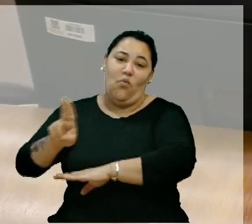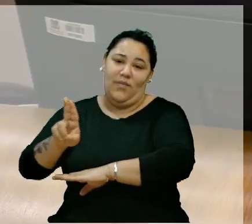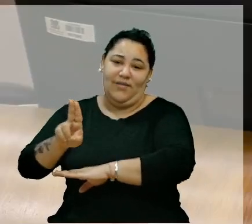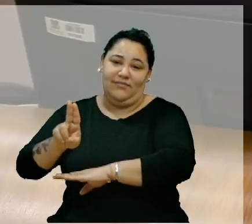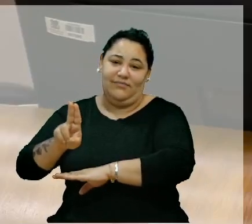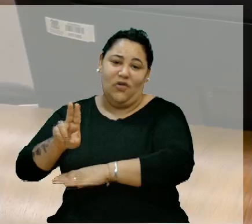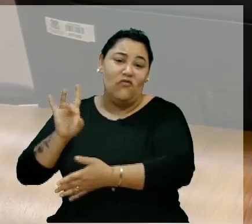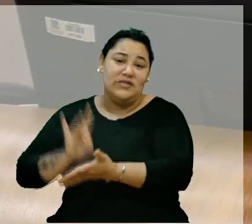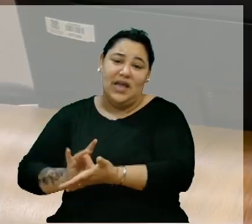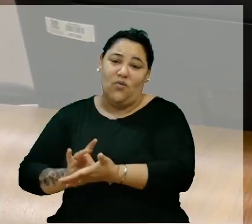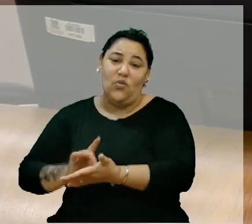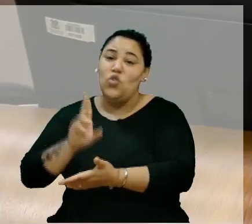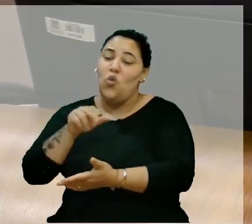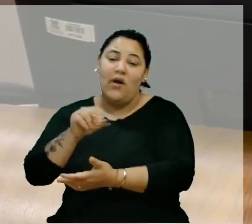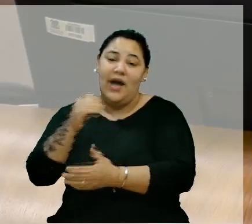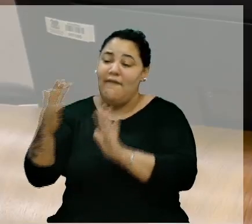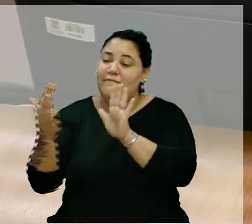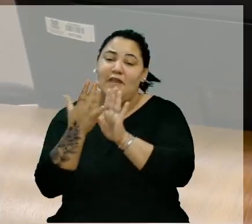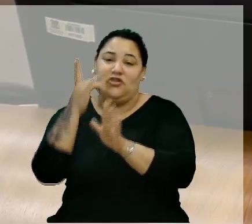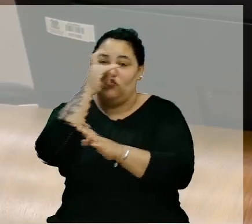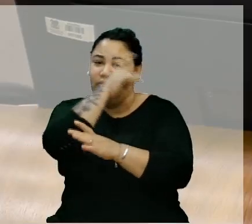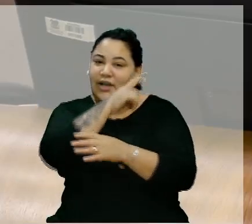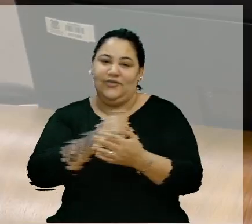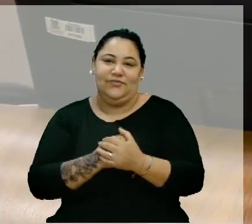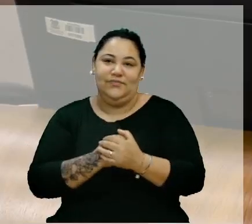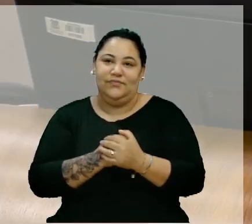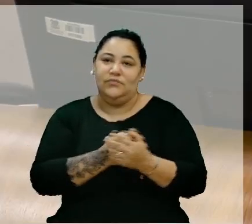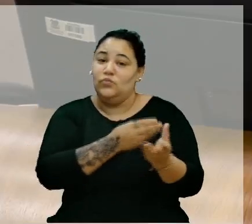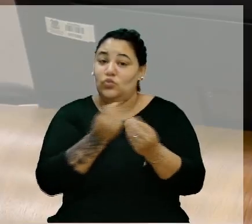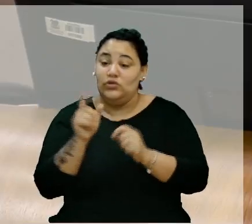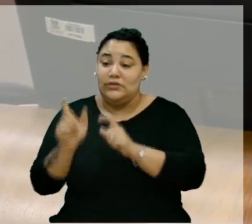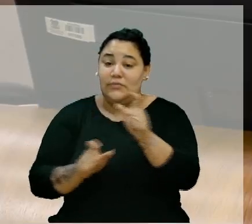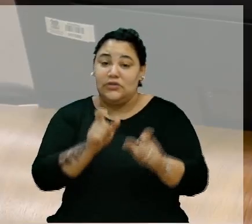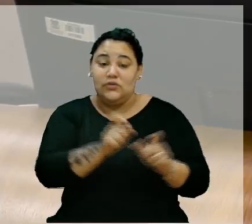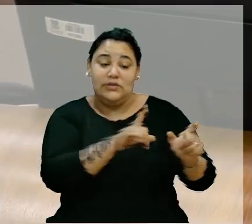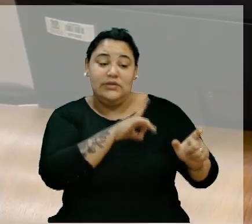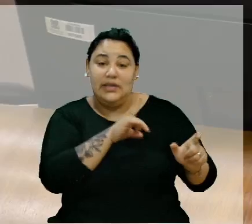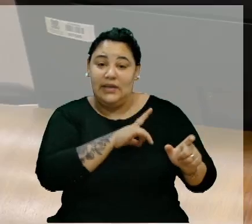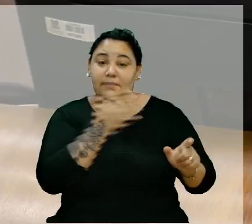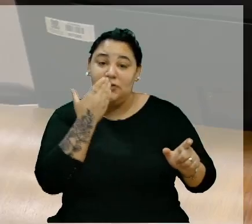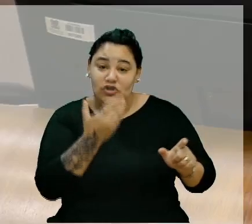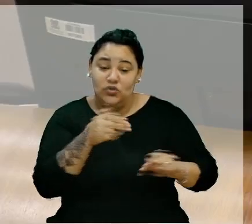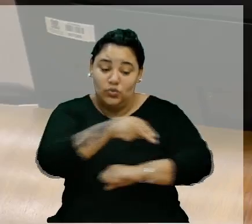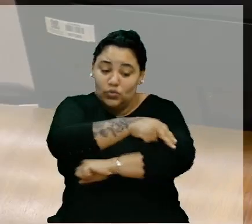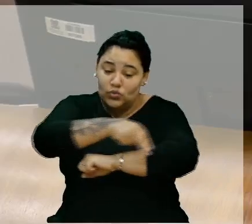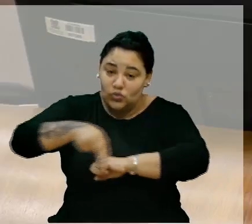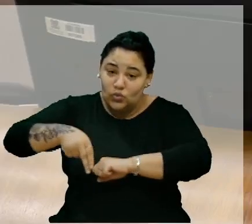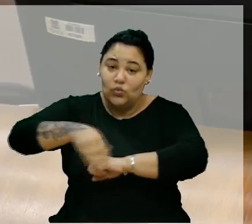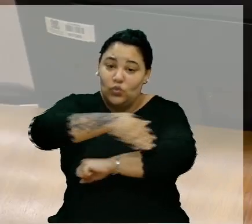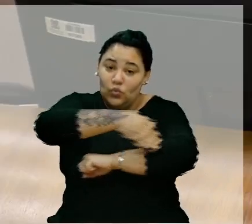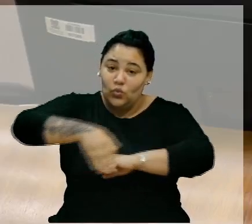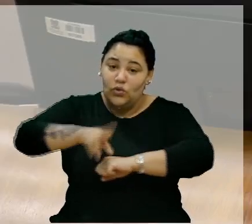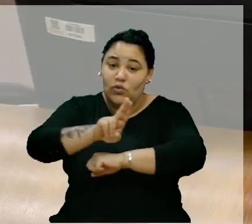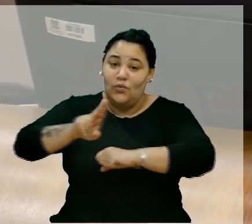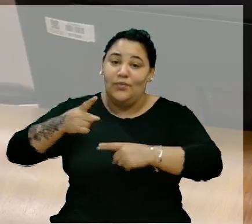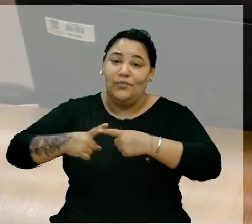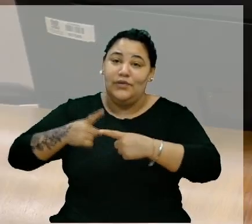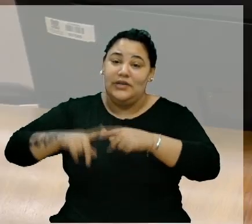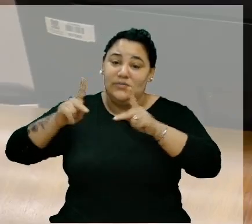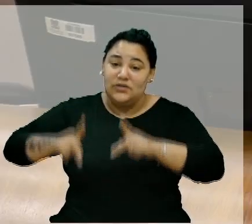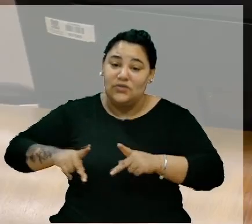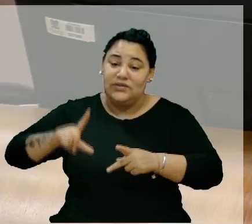essa dificuldade. Todos os gabinetes aqui recebem muitas pessoas solicitando a denominação, porque essas pessoas já passaram por